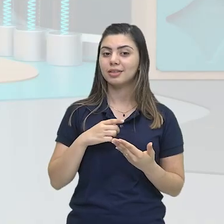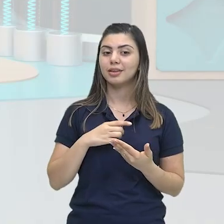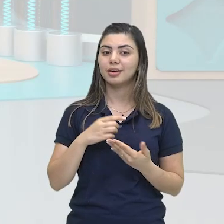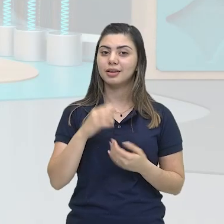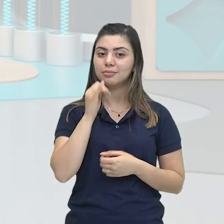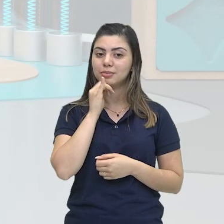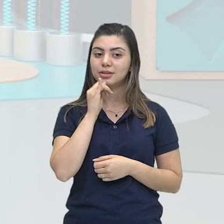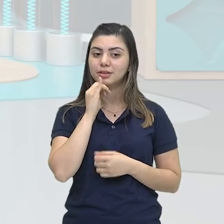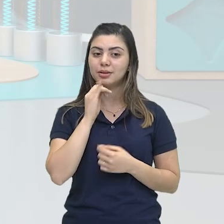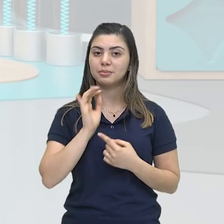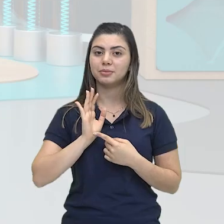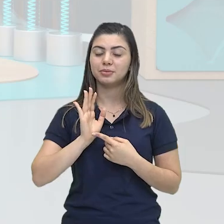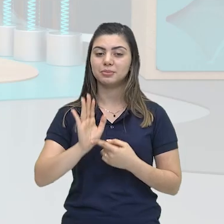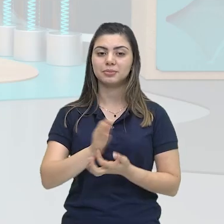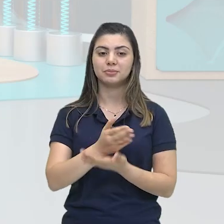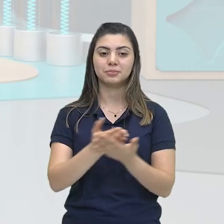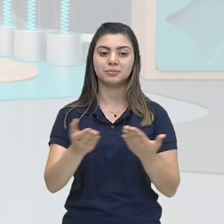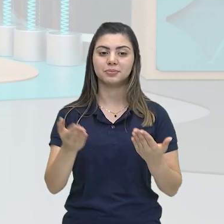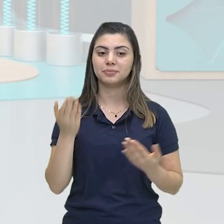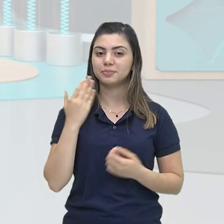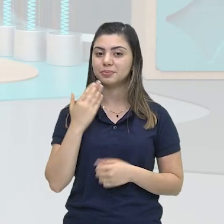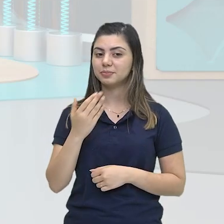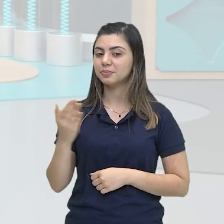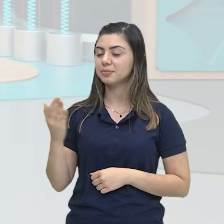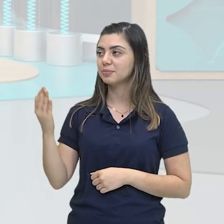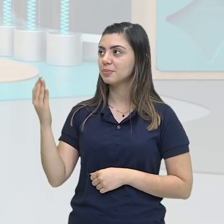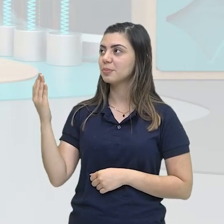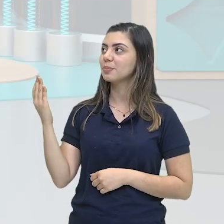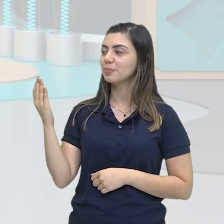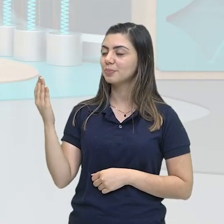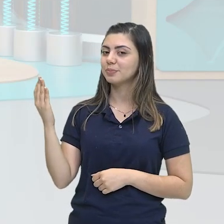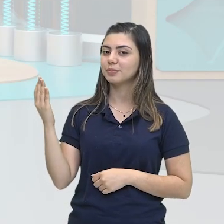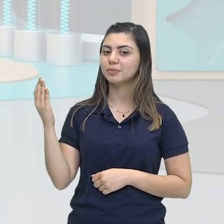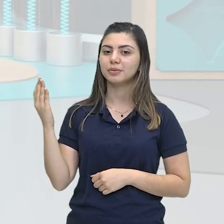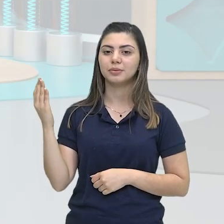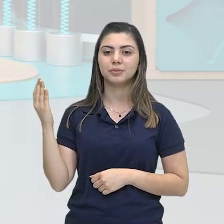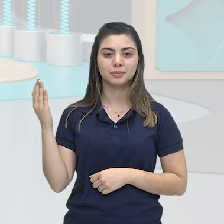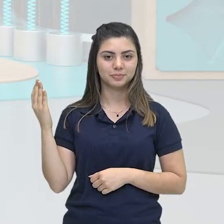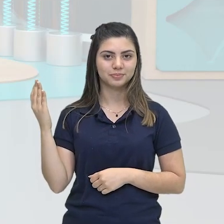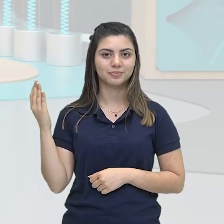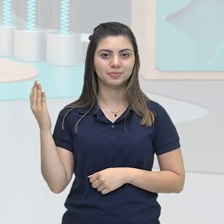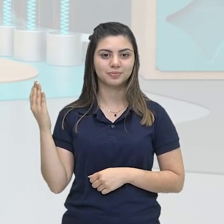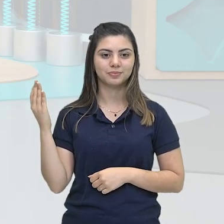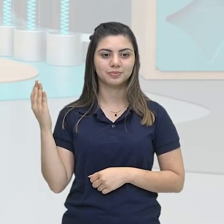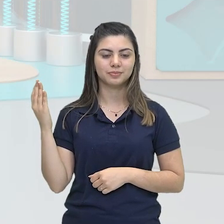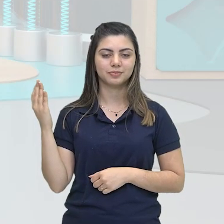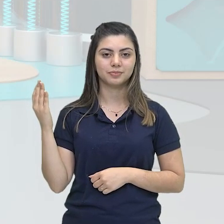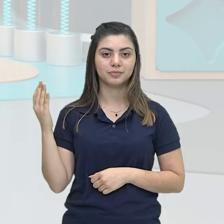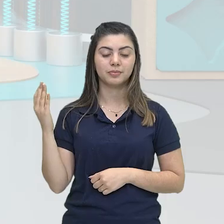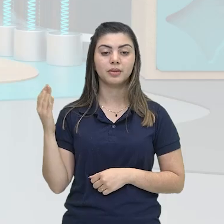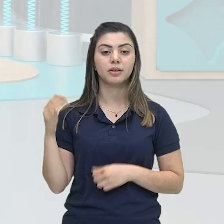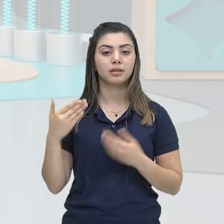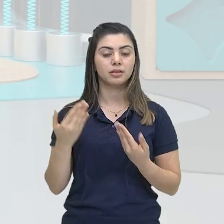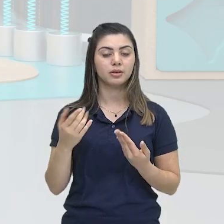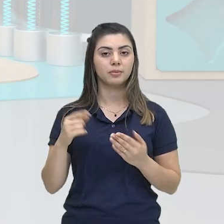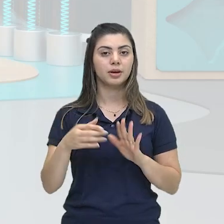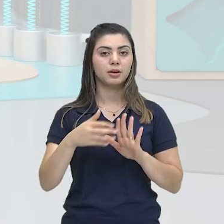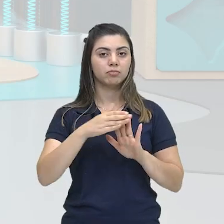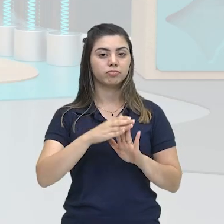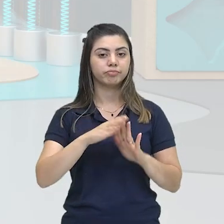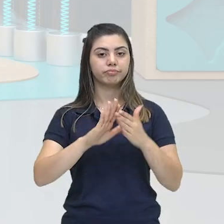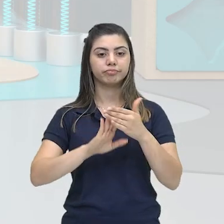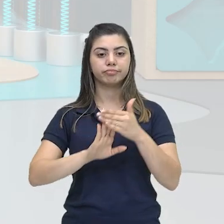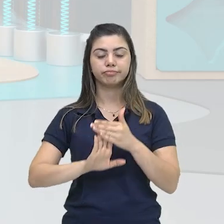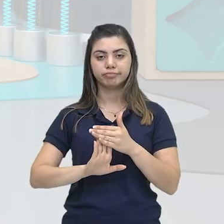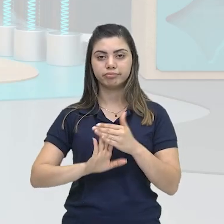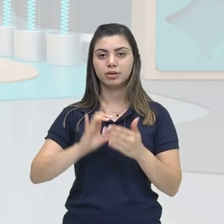exemplos também. Vamos começar aqui pela ginástica laboral. Pode dar uma pausa? Muito bem. A ginástica laboral é